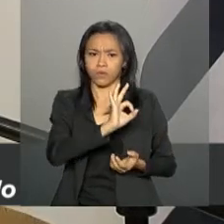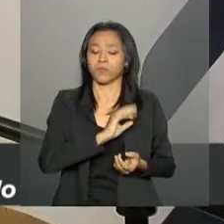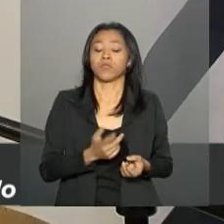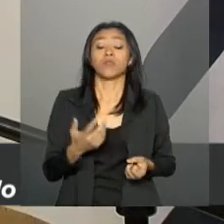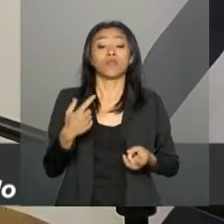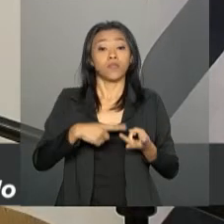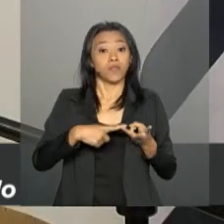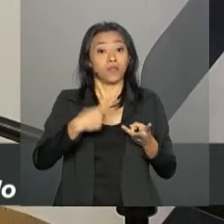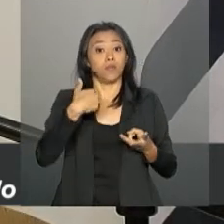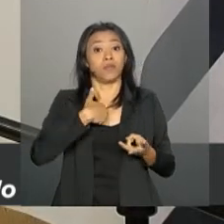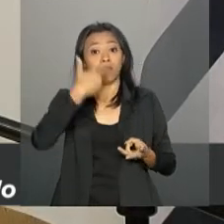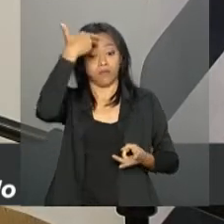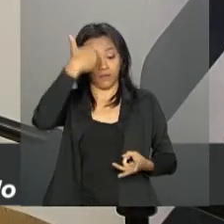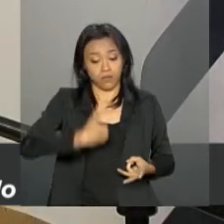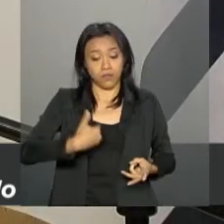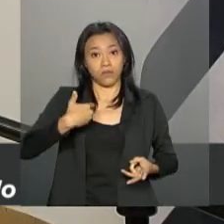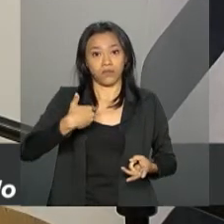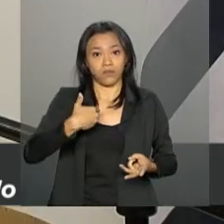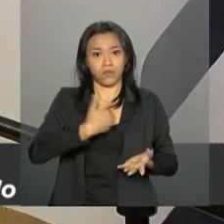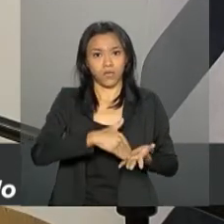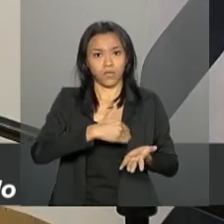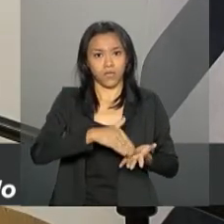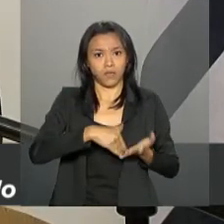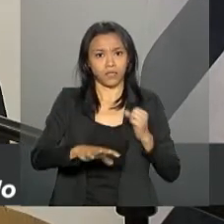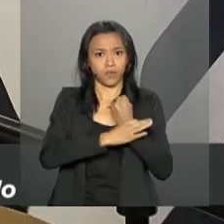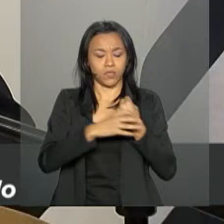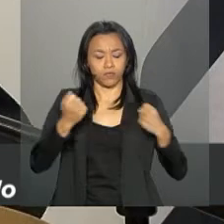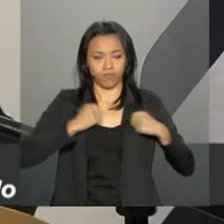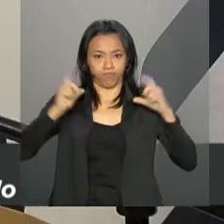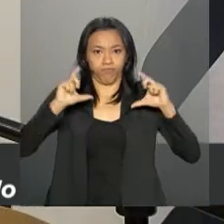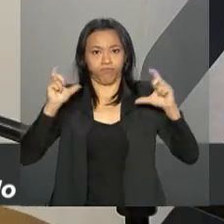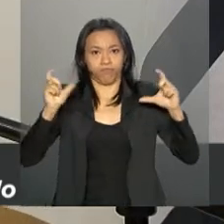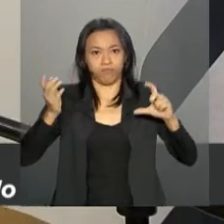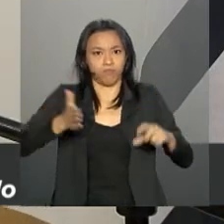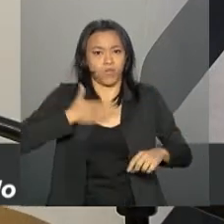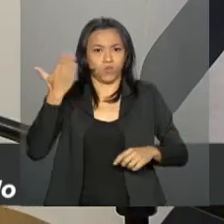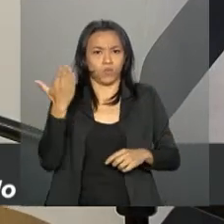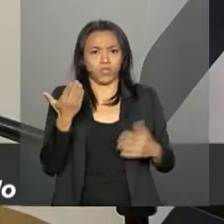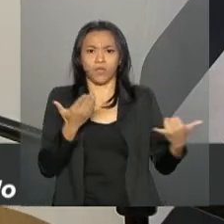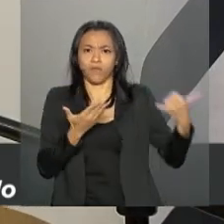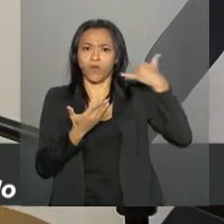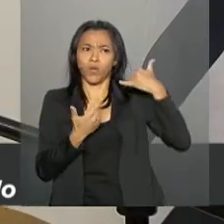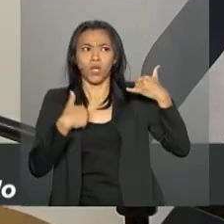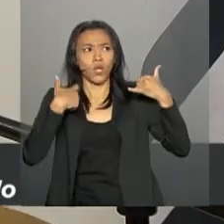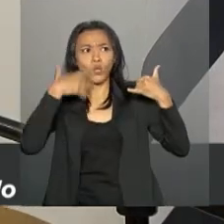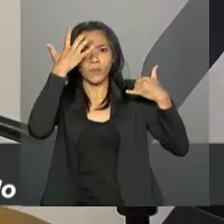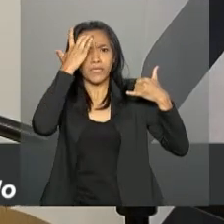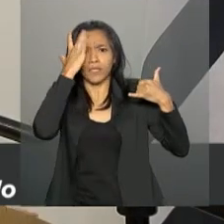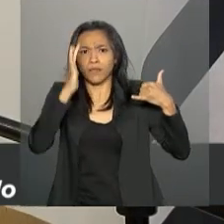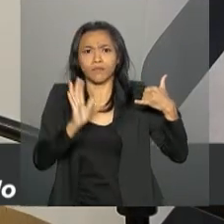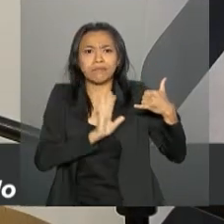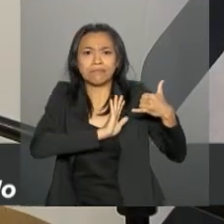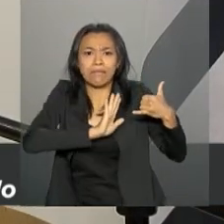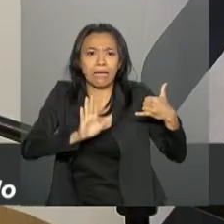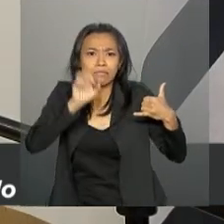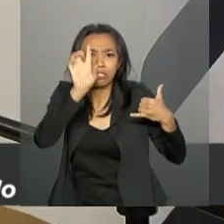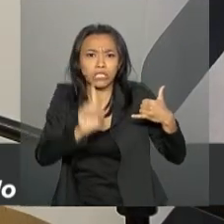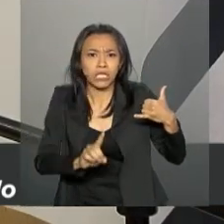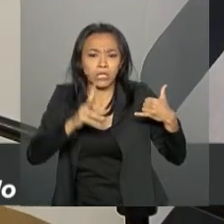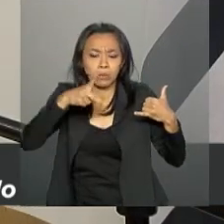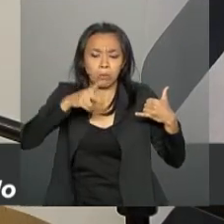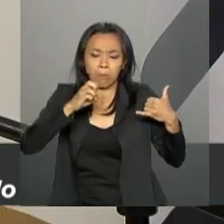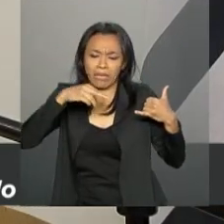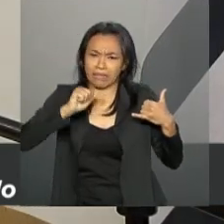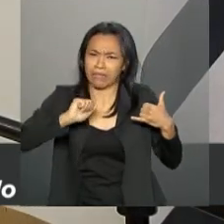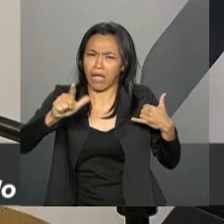Você vai ser secretário da Segurança Pública. Eu me assustei. Eu disse, governador, eu não entendo nada de direito penal, conheço um pouquinho de direito constitucional.